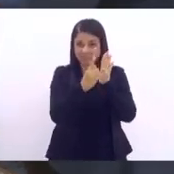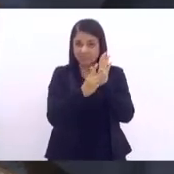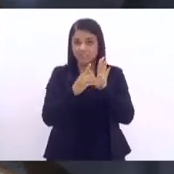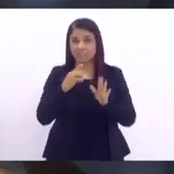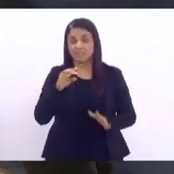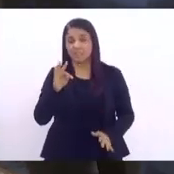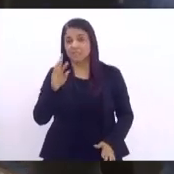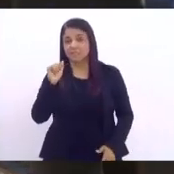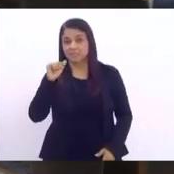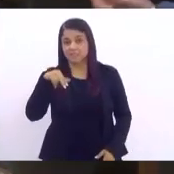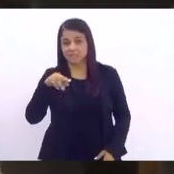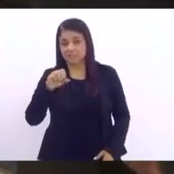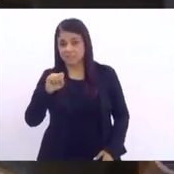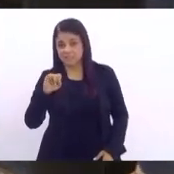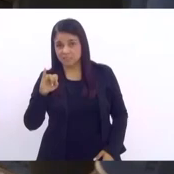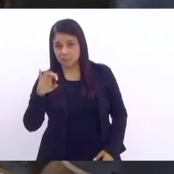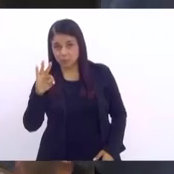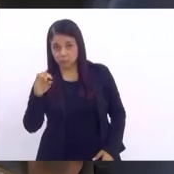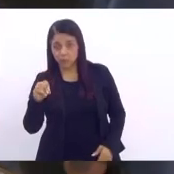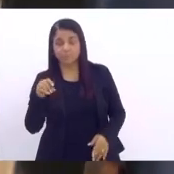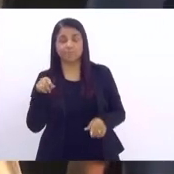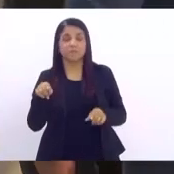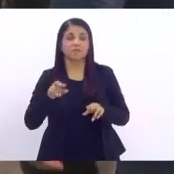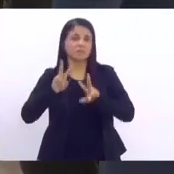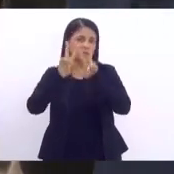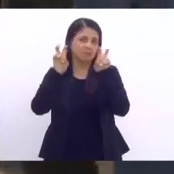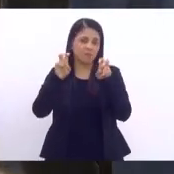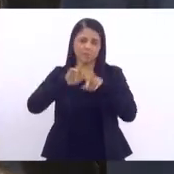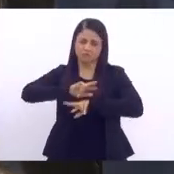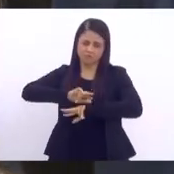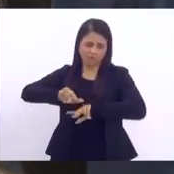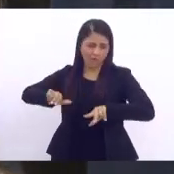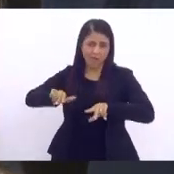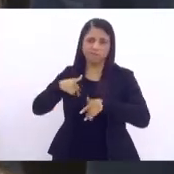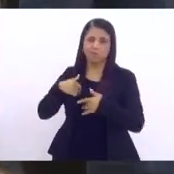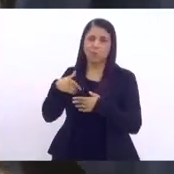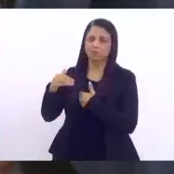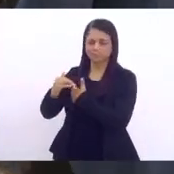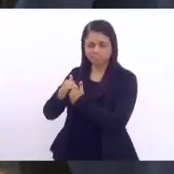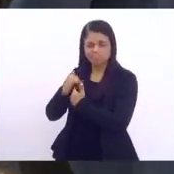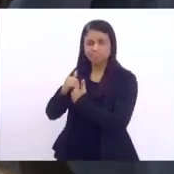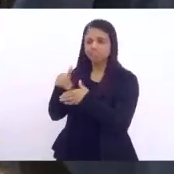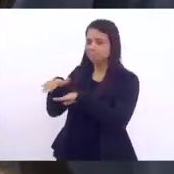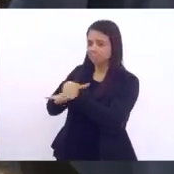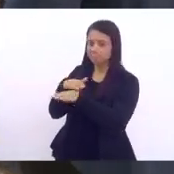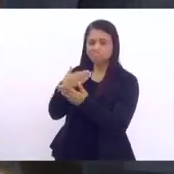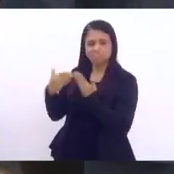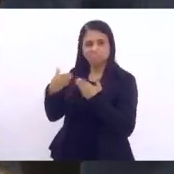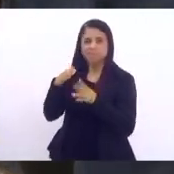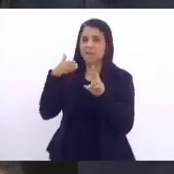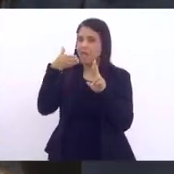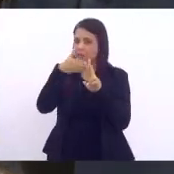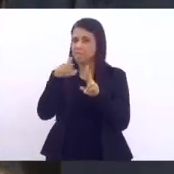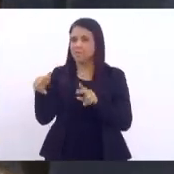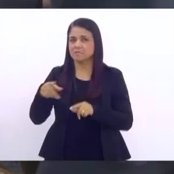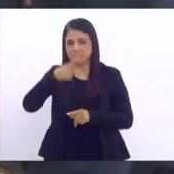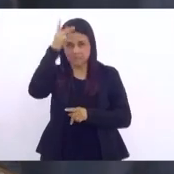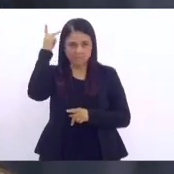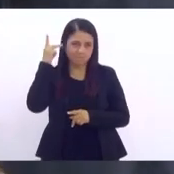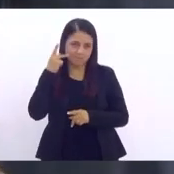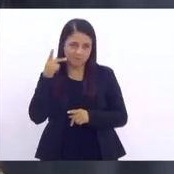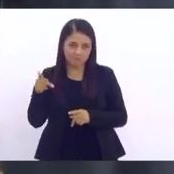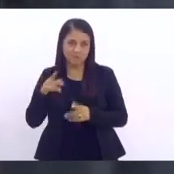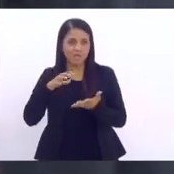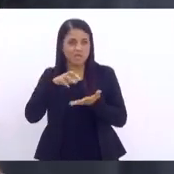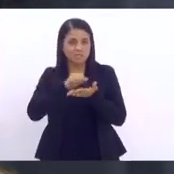temas, eu já me aconselhei várias vezes com o deputado, que é uma referência para nós, então queria deixar registrado aqui todo o meu agradecimento e dizer que